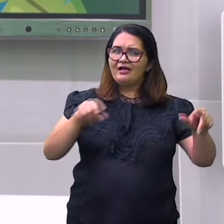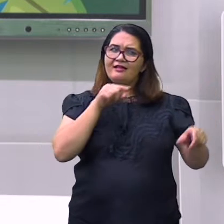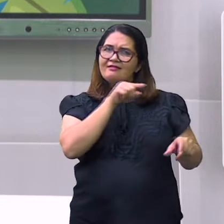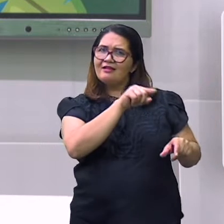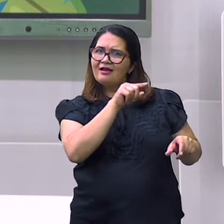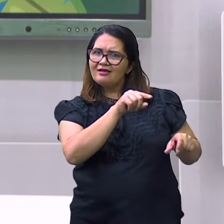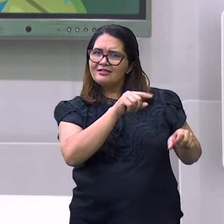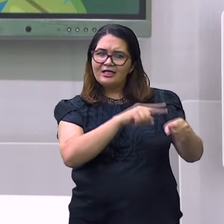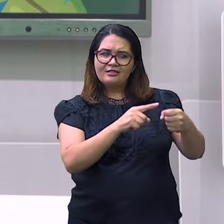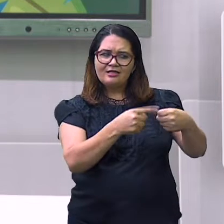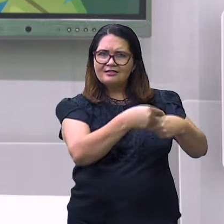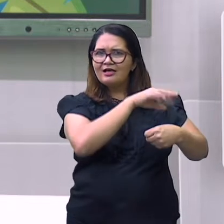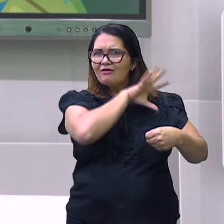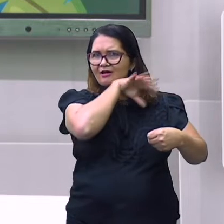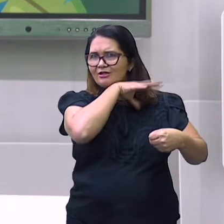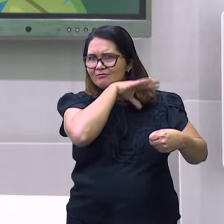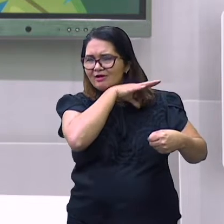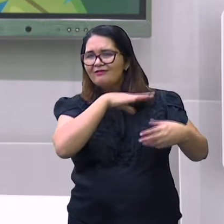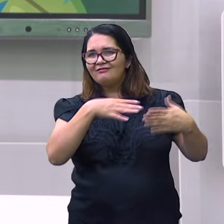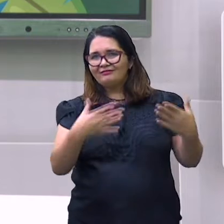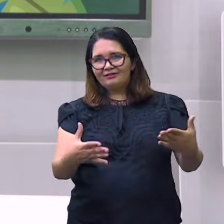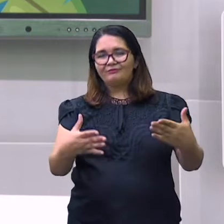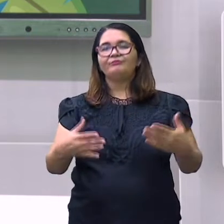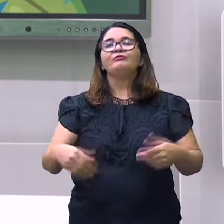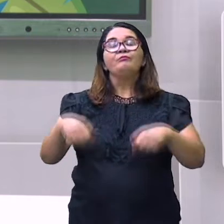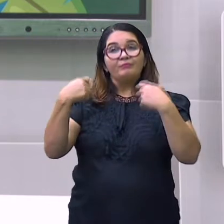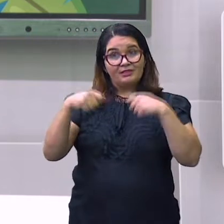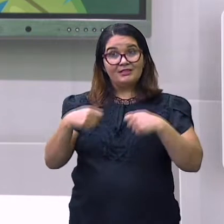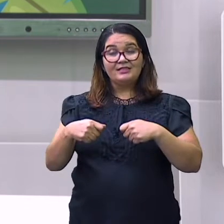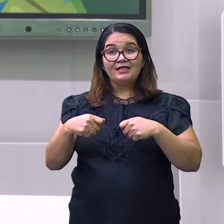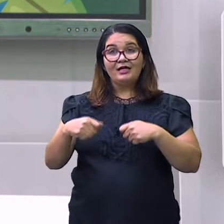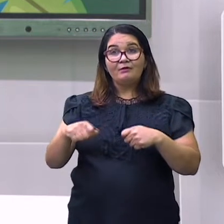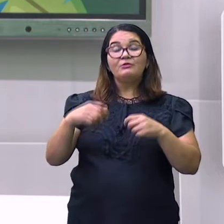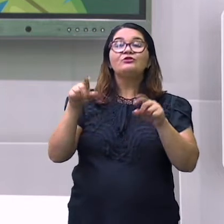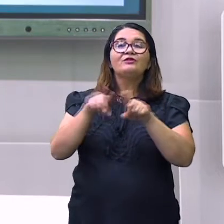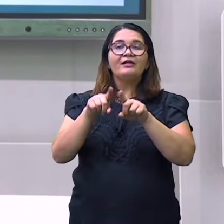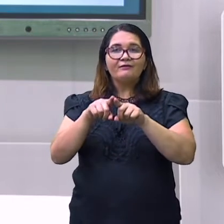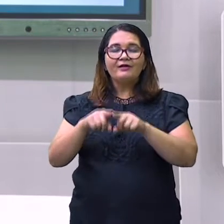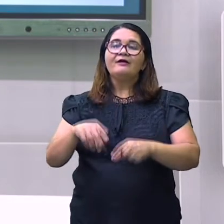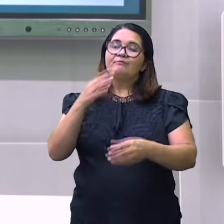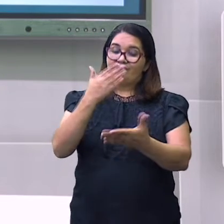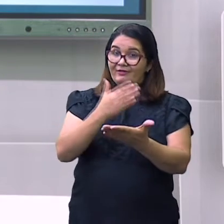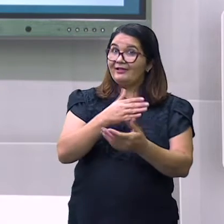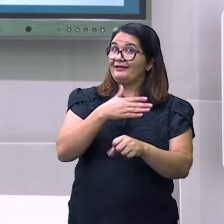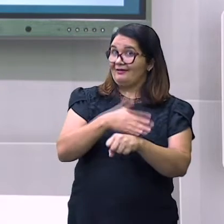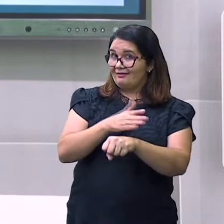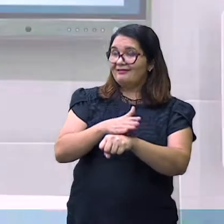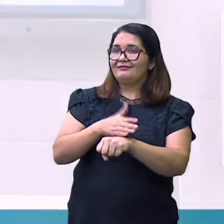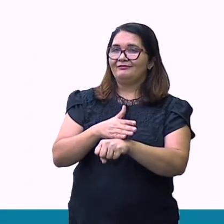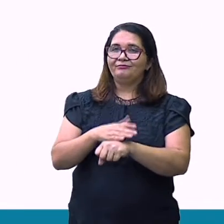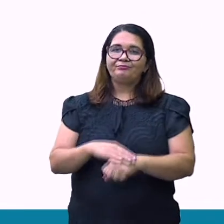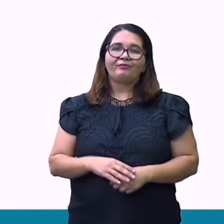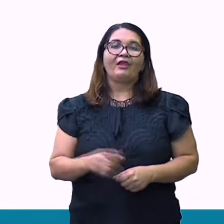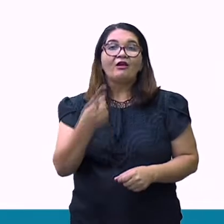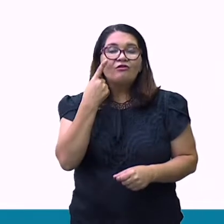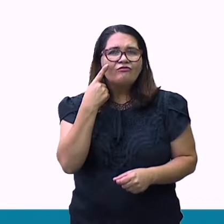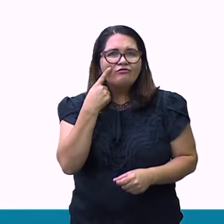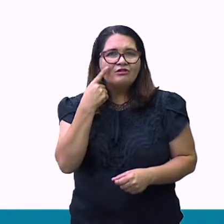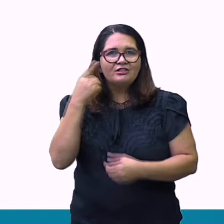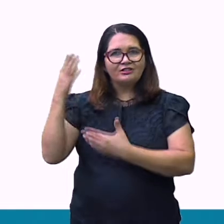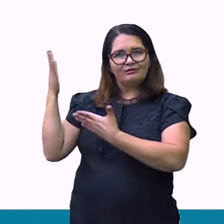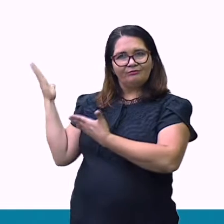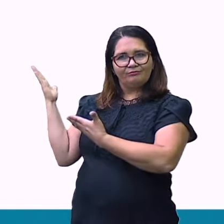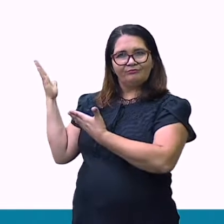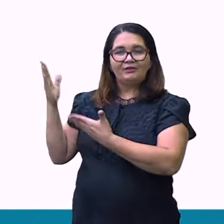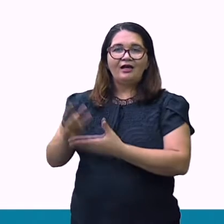gente pode memorizar fazendo a nossa maquete, não é mesmo? Vamos ver? Então, olha só. A